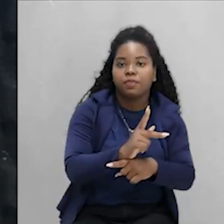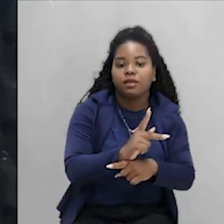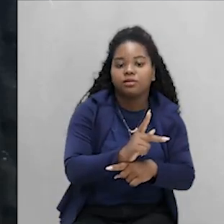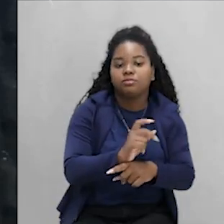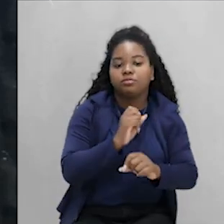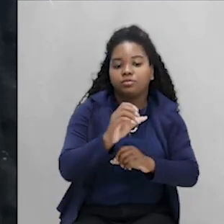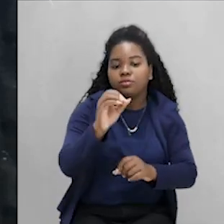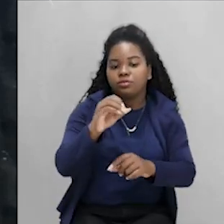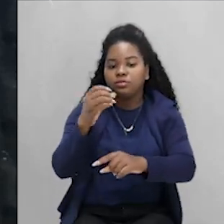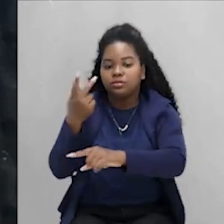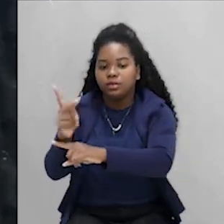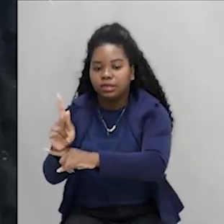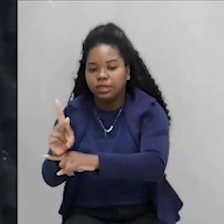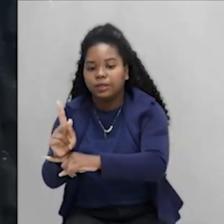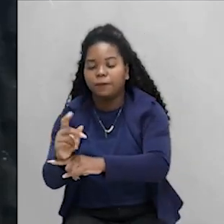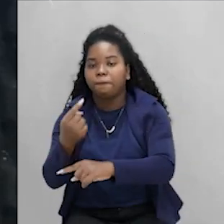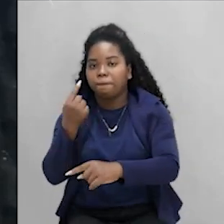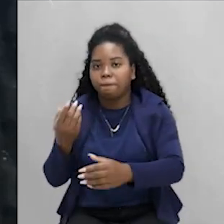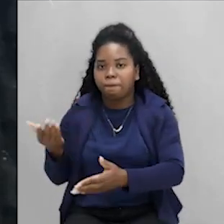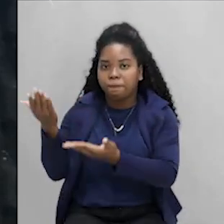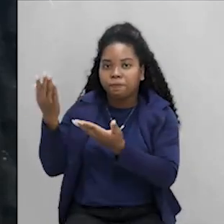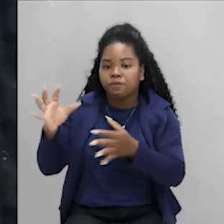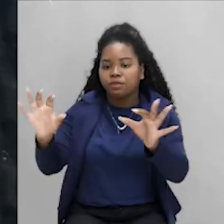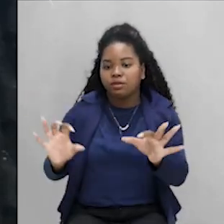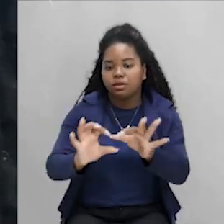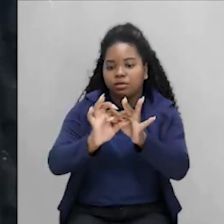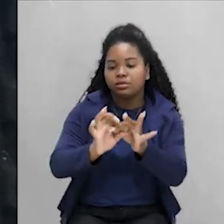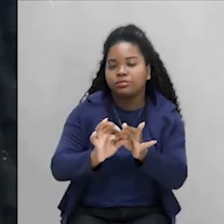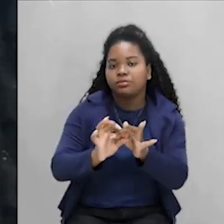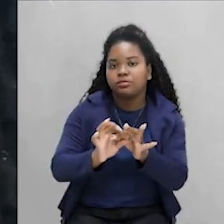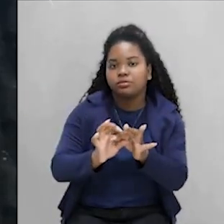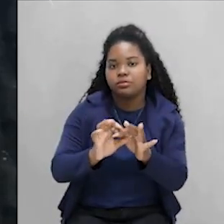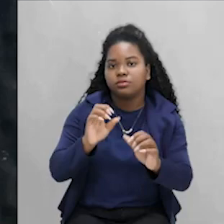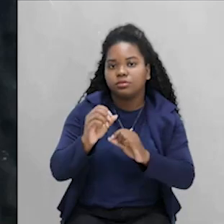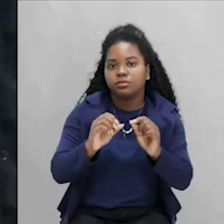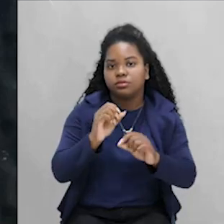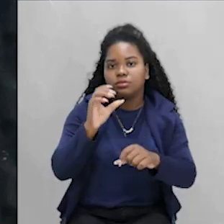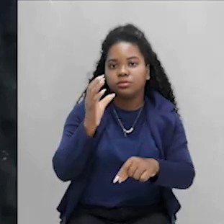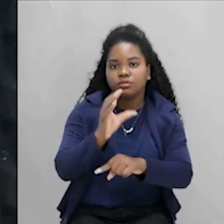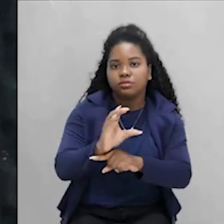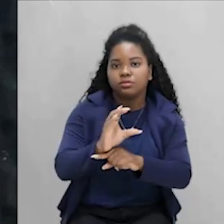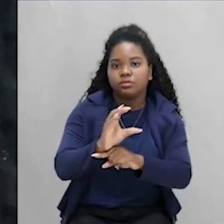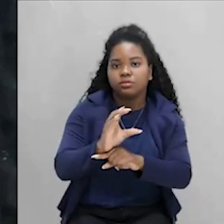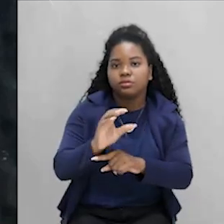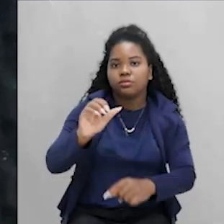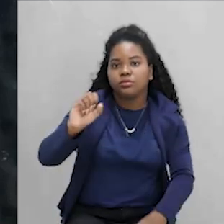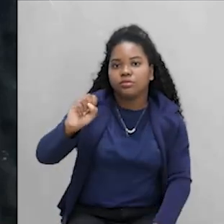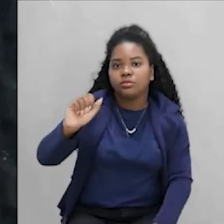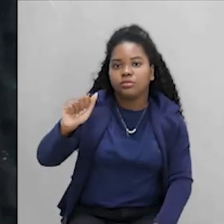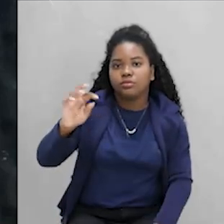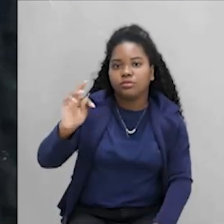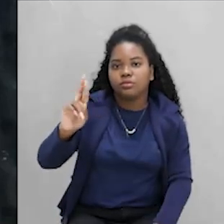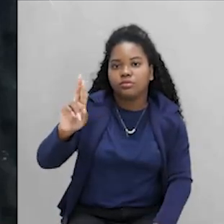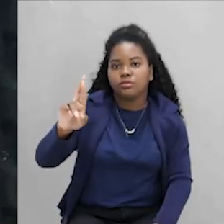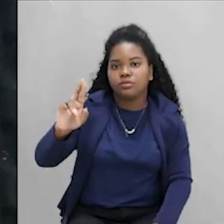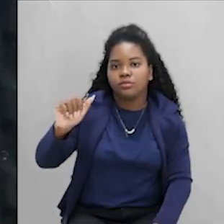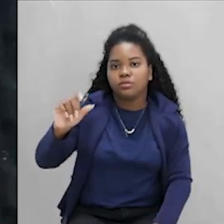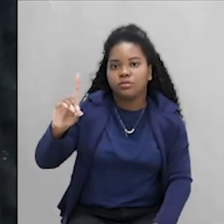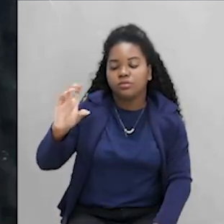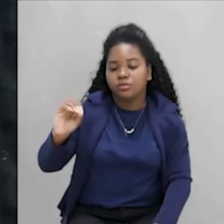oh beleza Ligar diretamente a um carbono saturado ponto